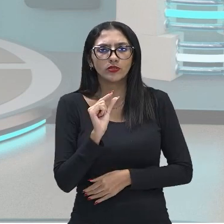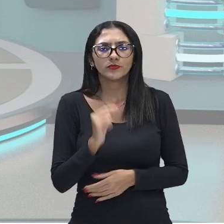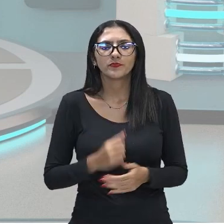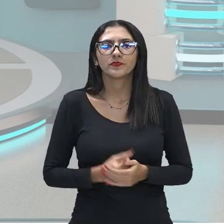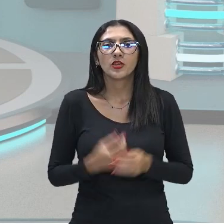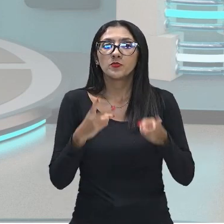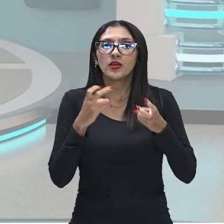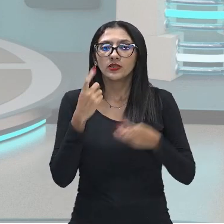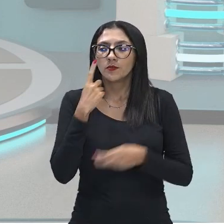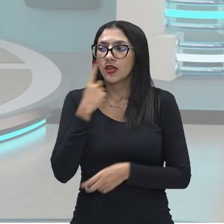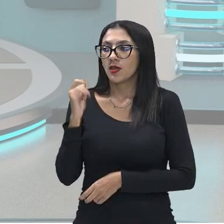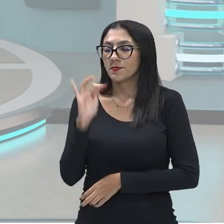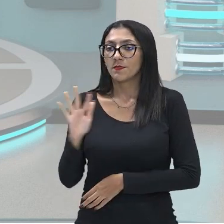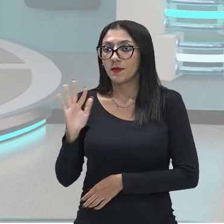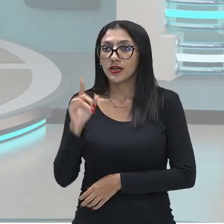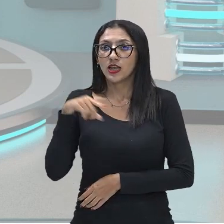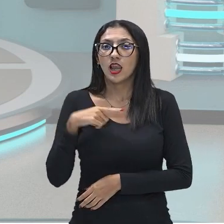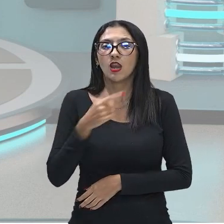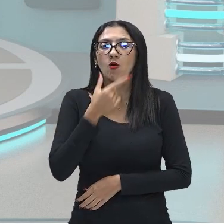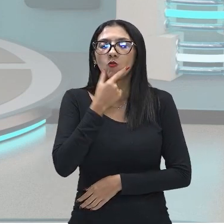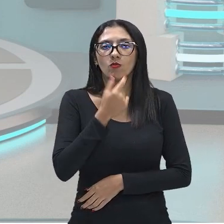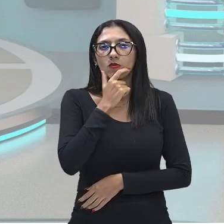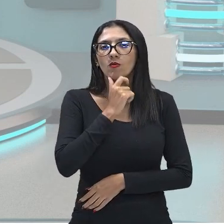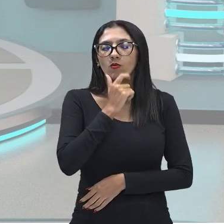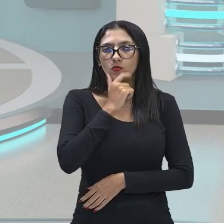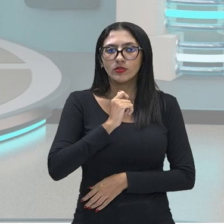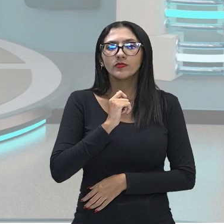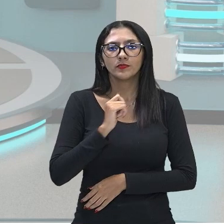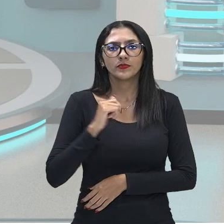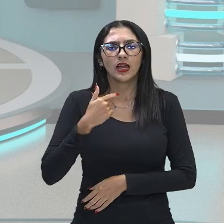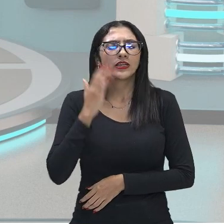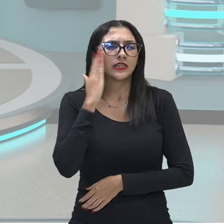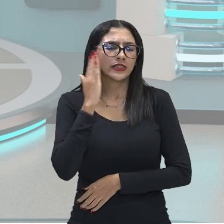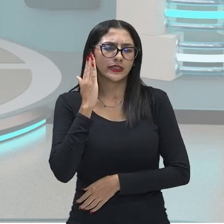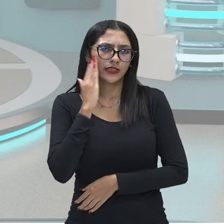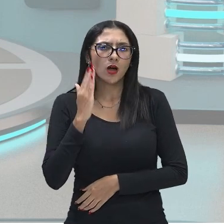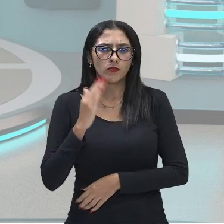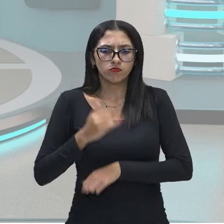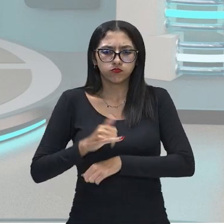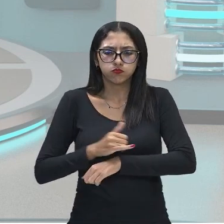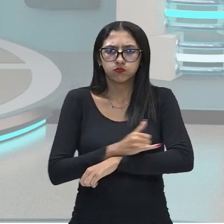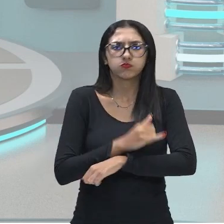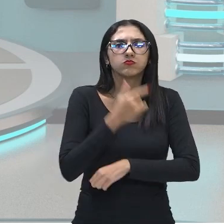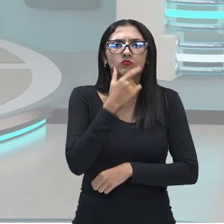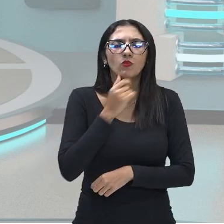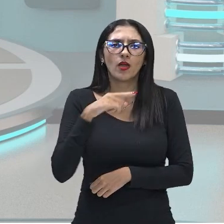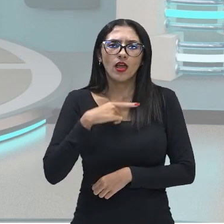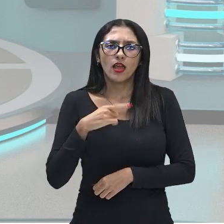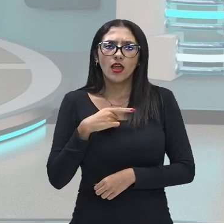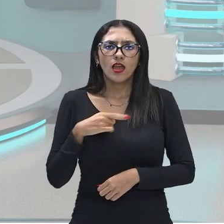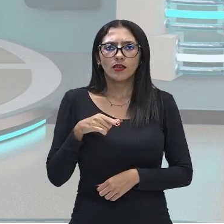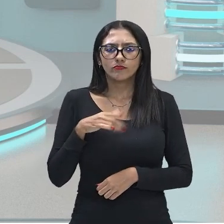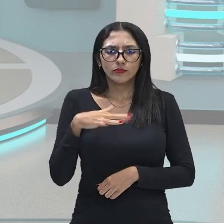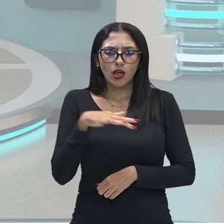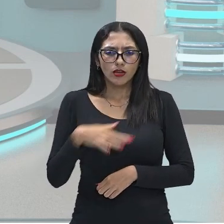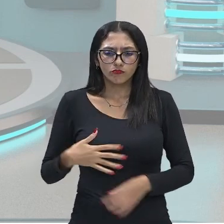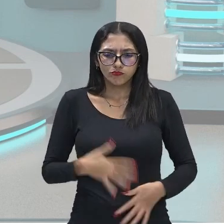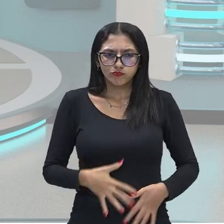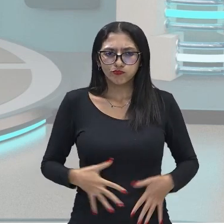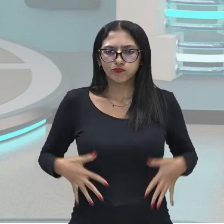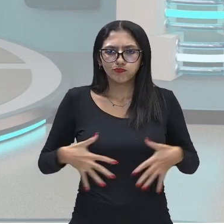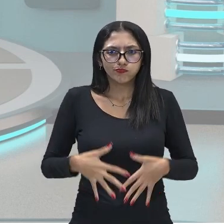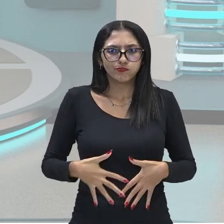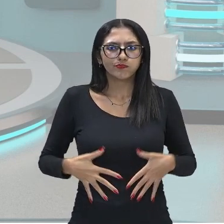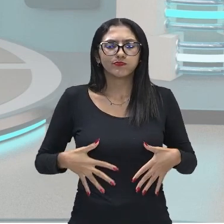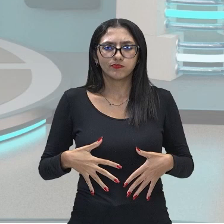observar que isso aqui é um homem tá uma vez que o homem vai ter ali a gordura mais eh eh na região do abdômen a mulher um